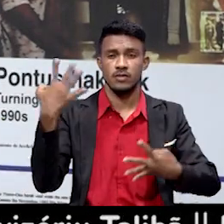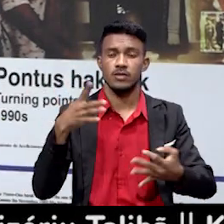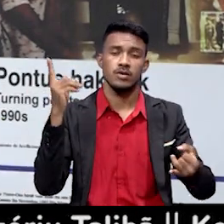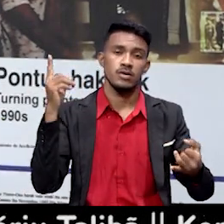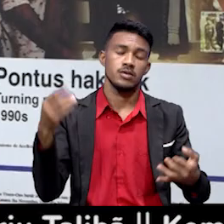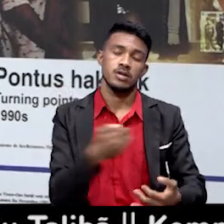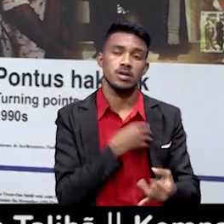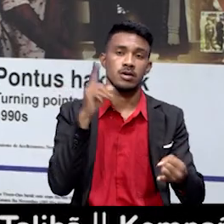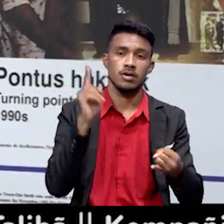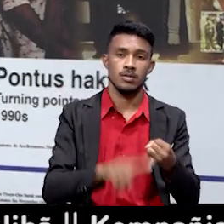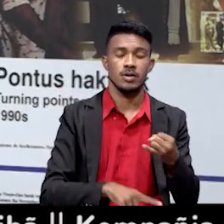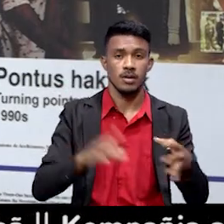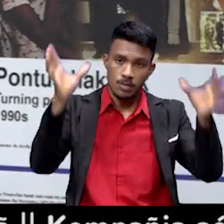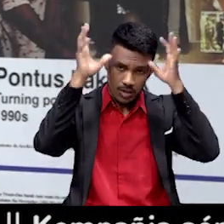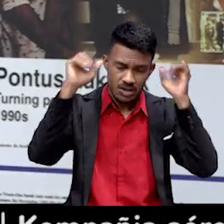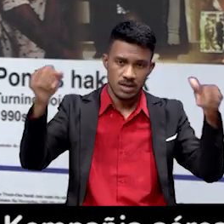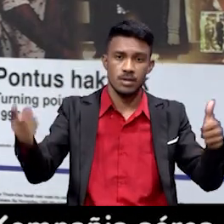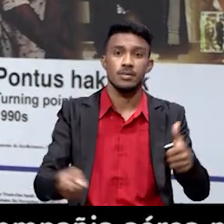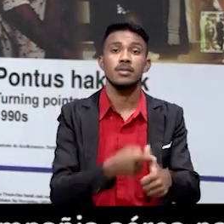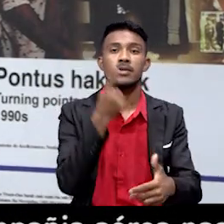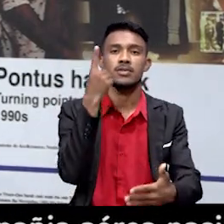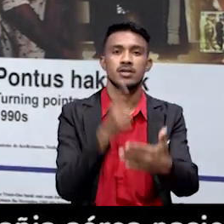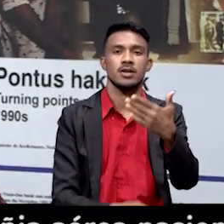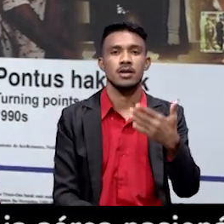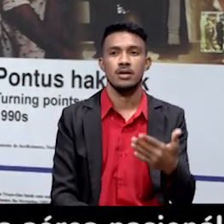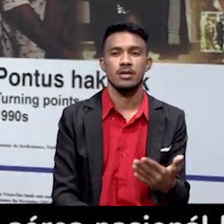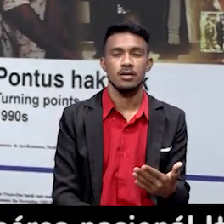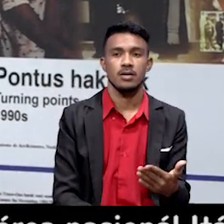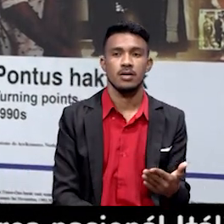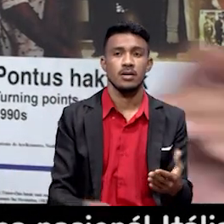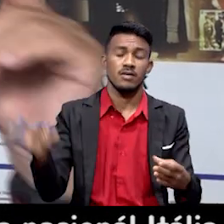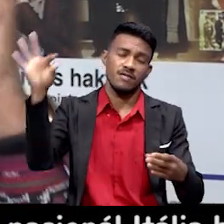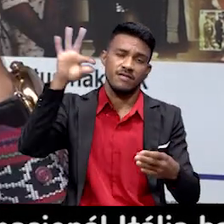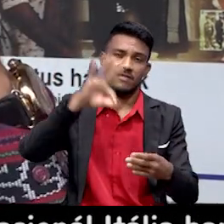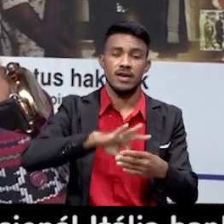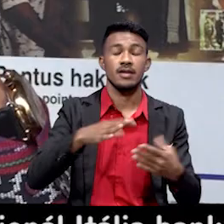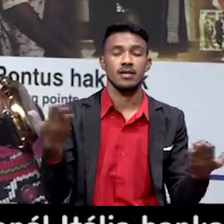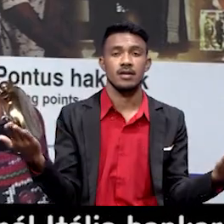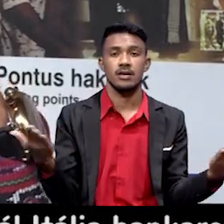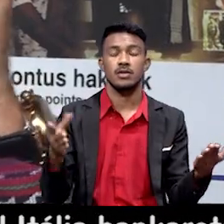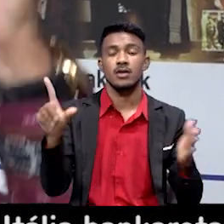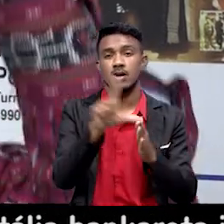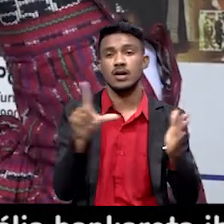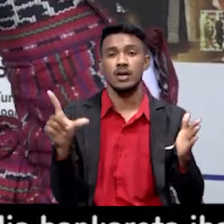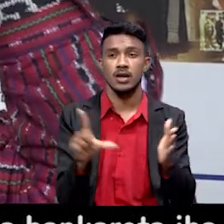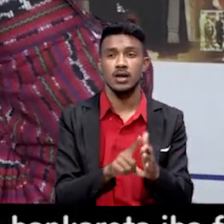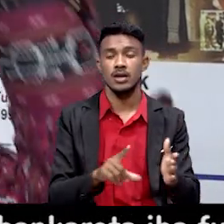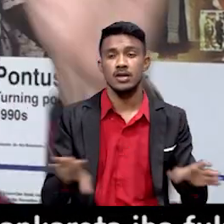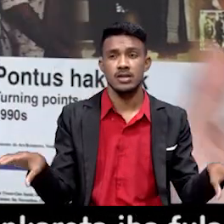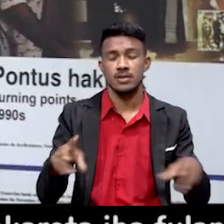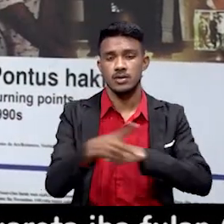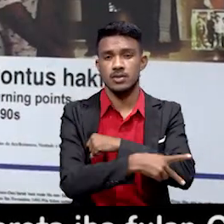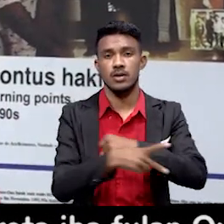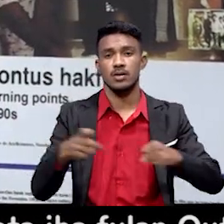care prioridade saída a tu veta que da zona de lei pensão vitalícia que